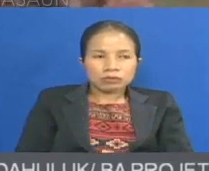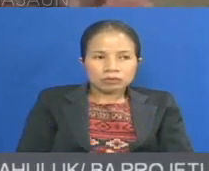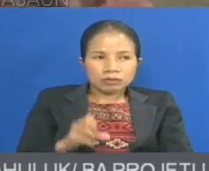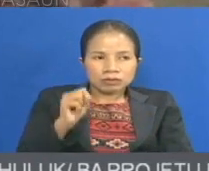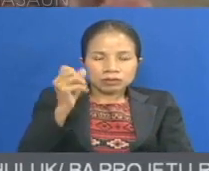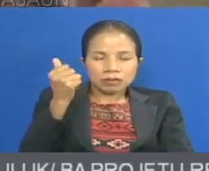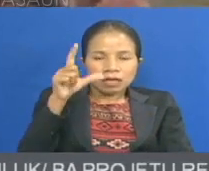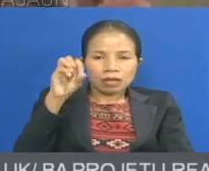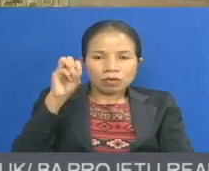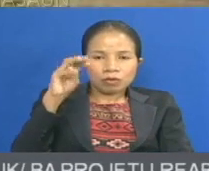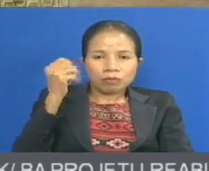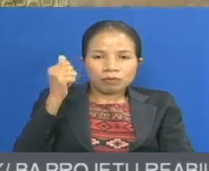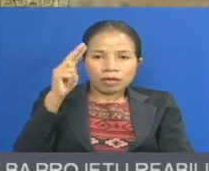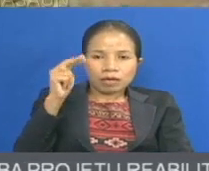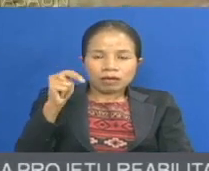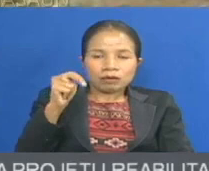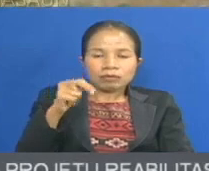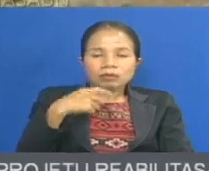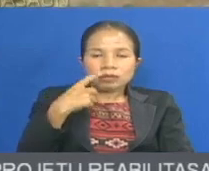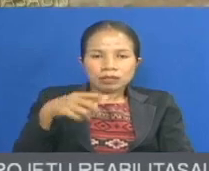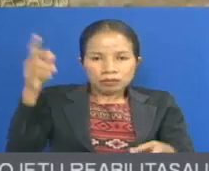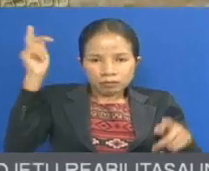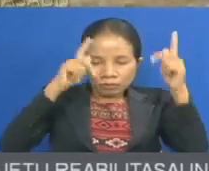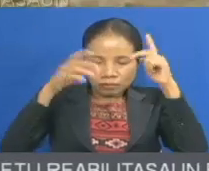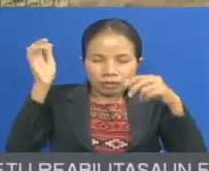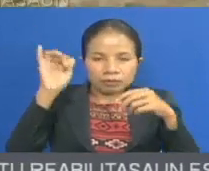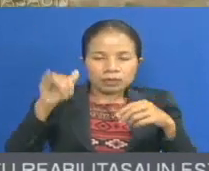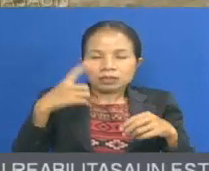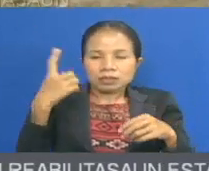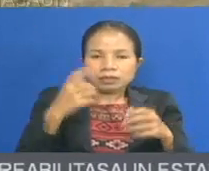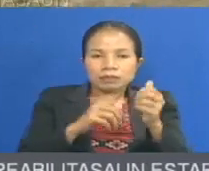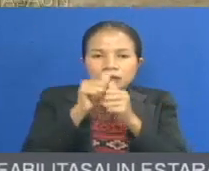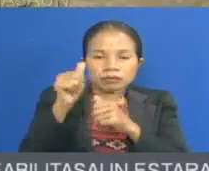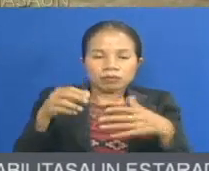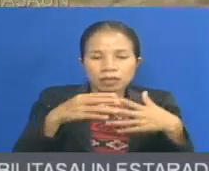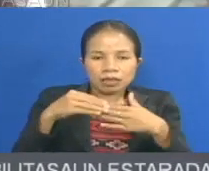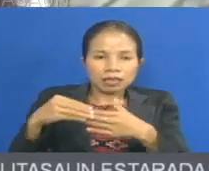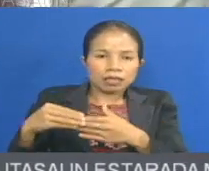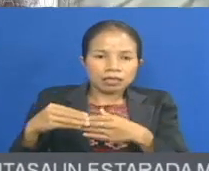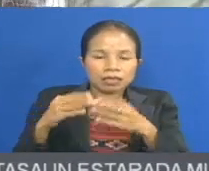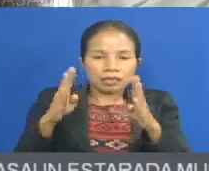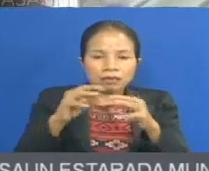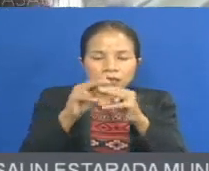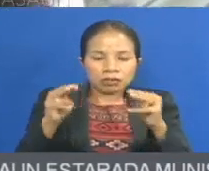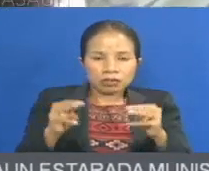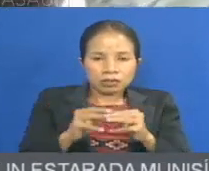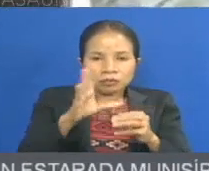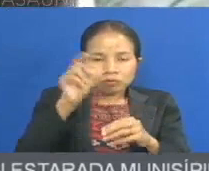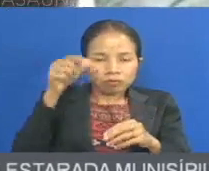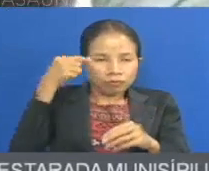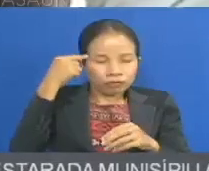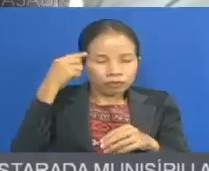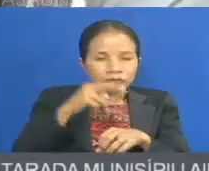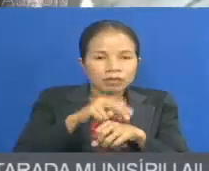Fraga Fernandes confirma kata preocupação hirak ne sempre hatoba autoridade município no governo central mai